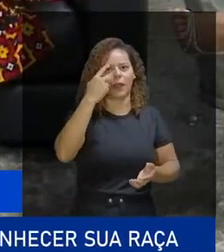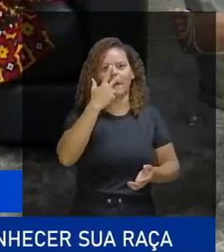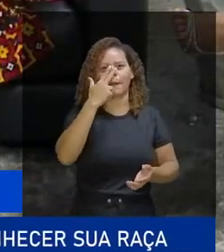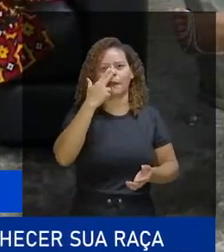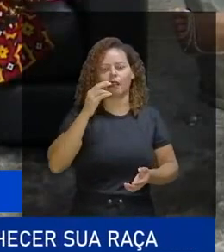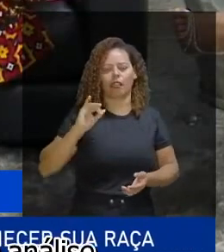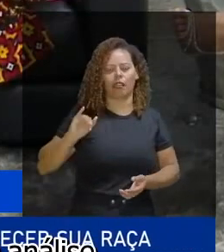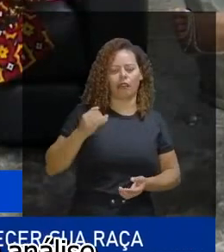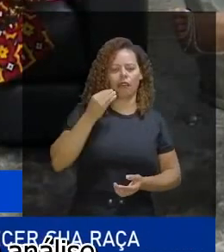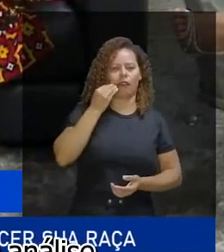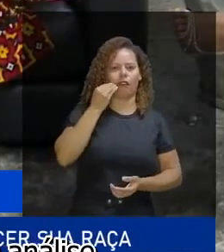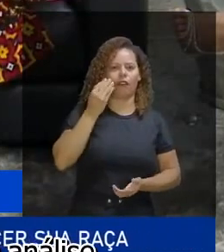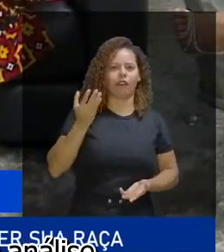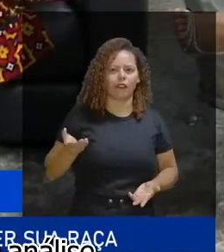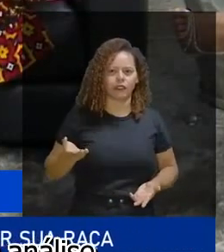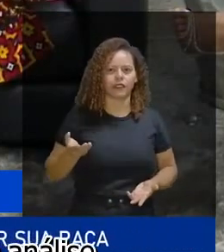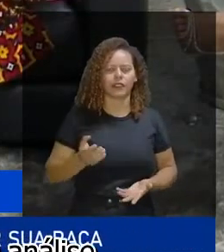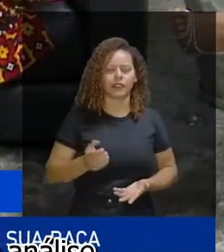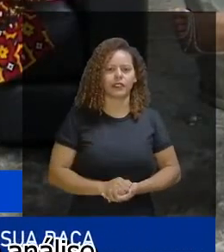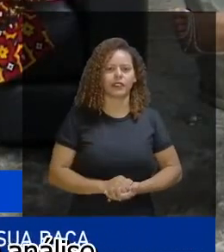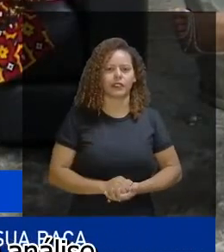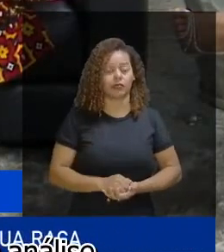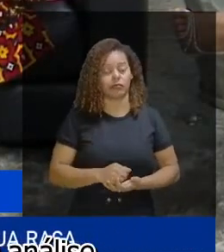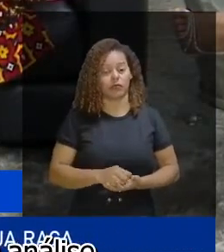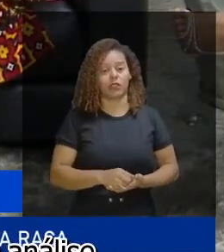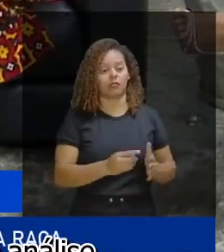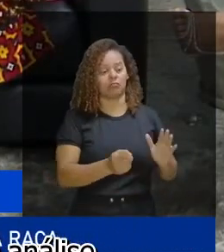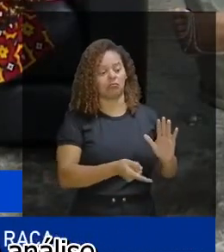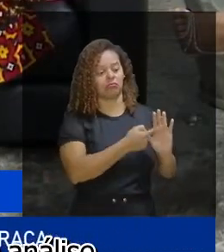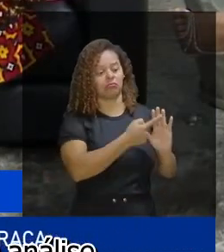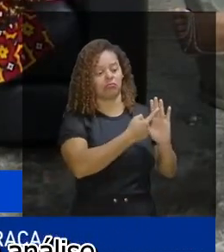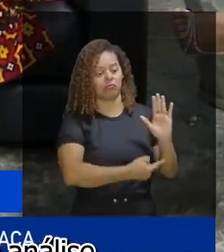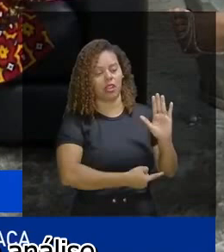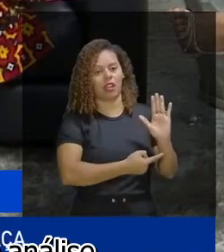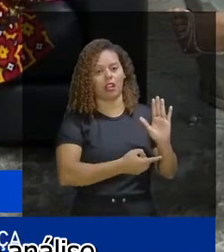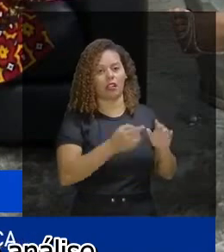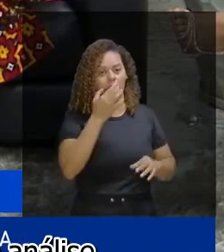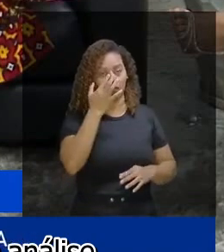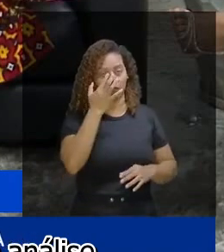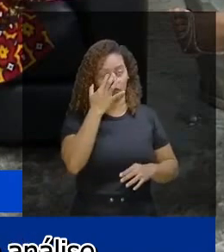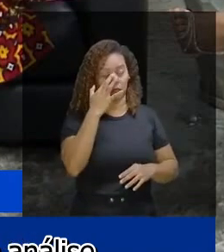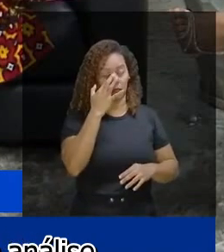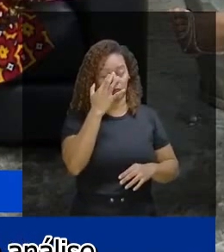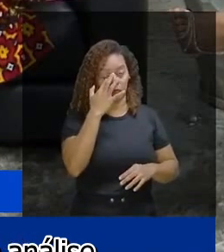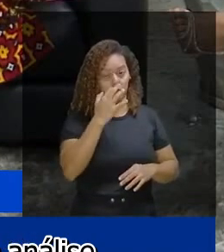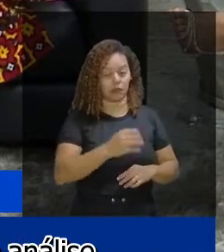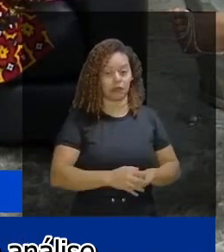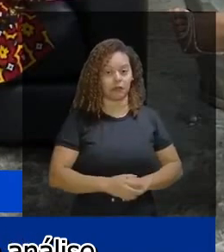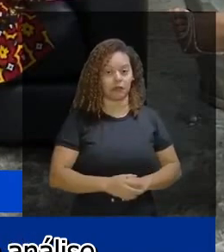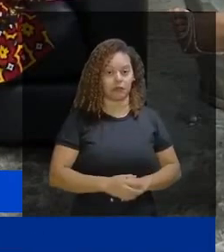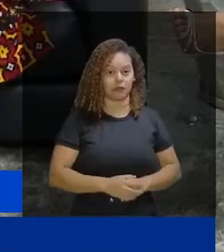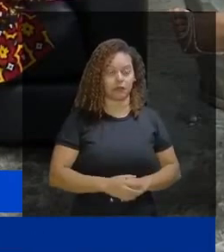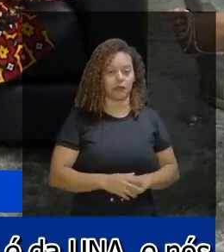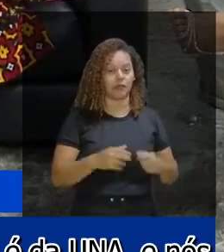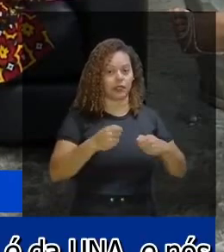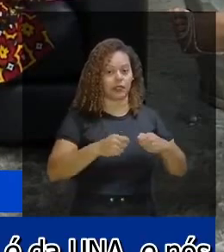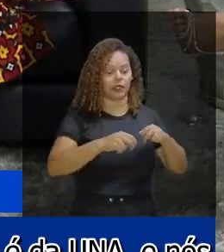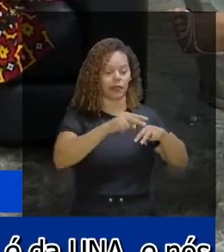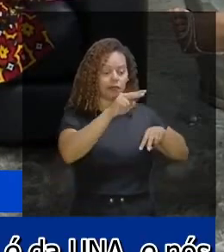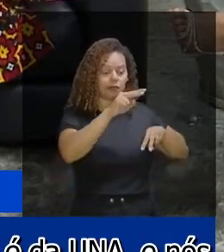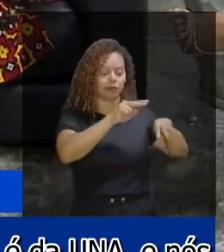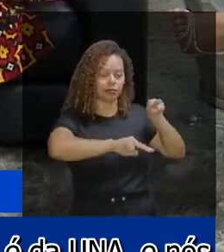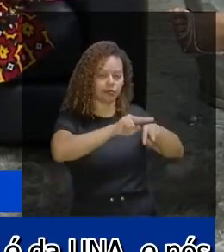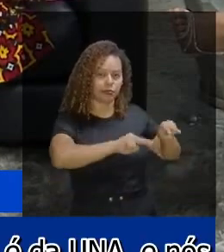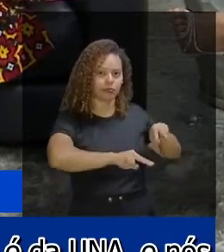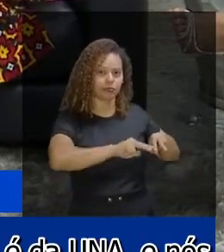direito. Então, esses números todos, eles comportam uma análise. Quando eu chamei